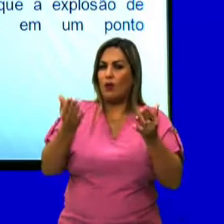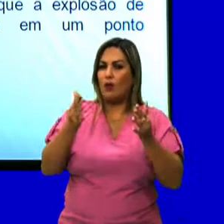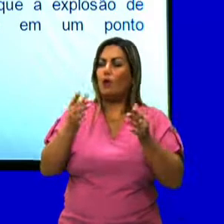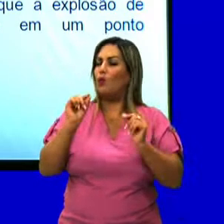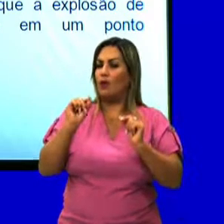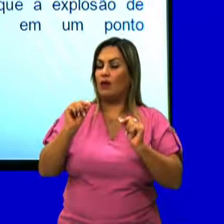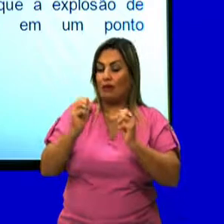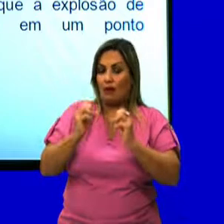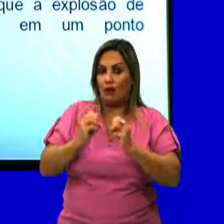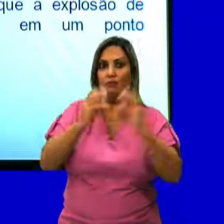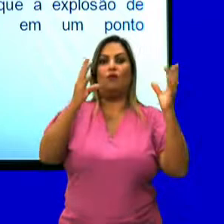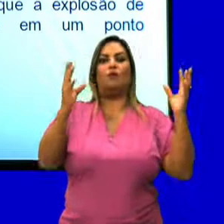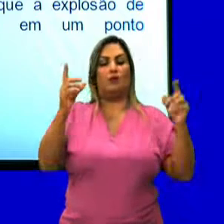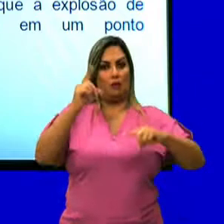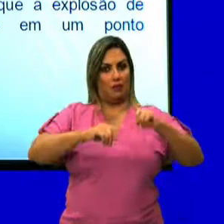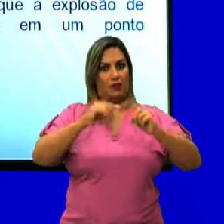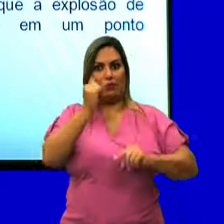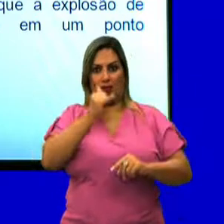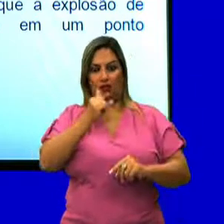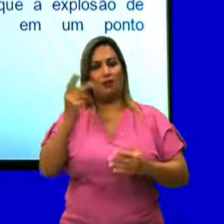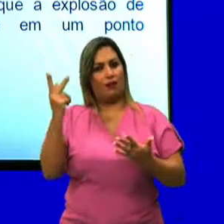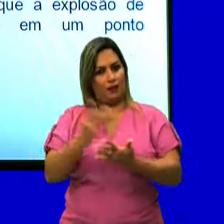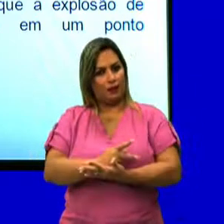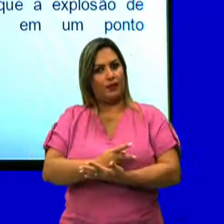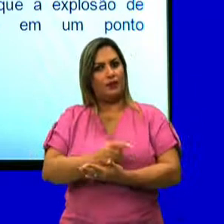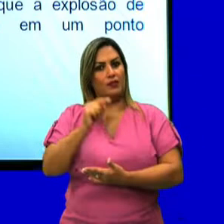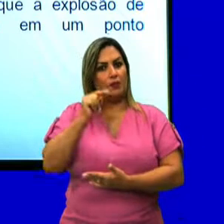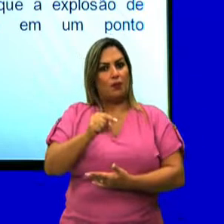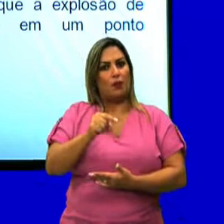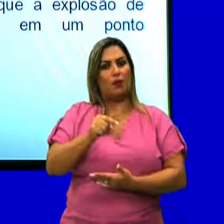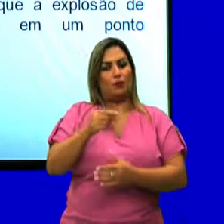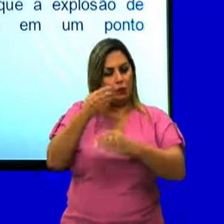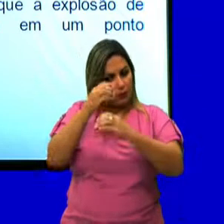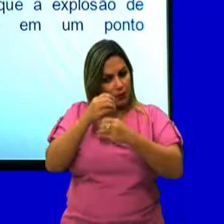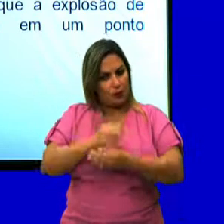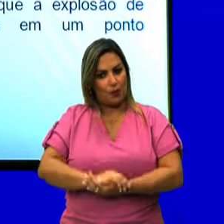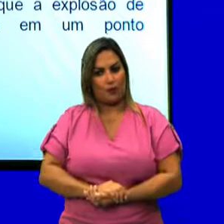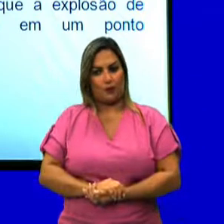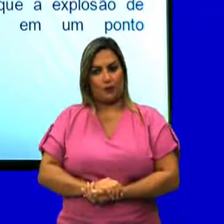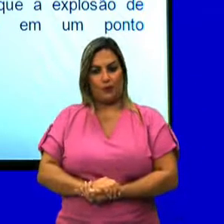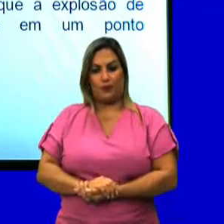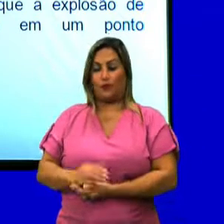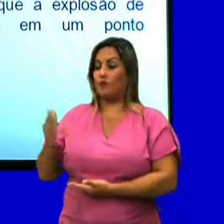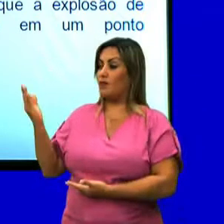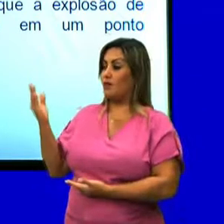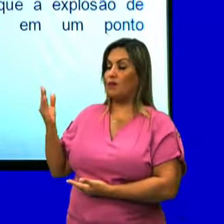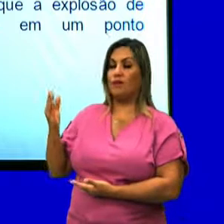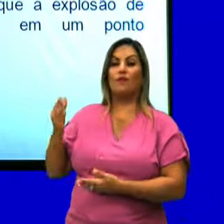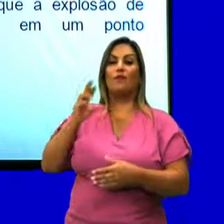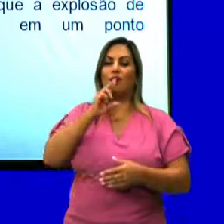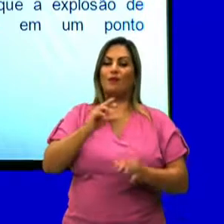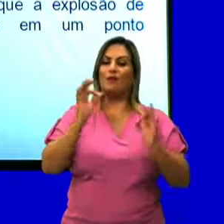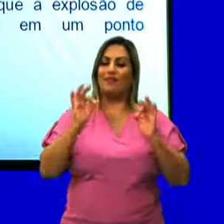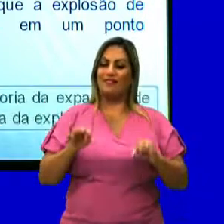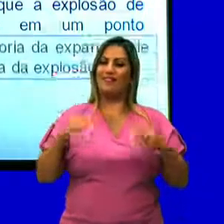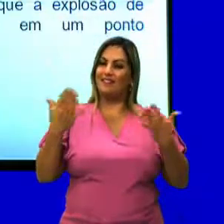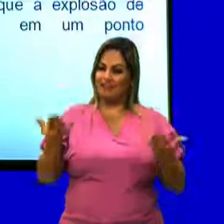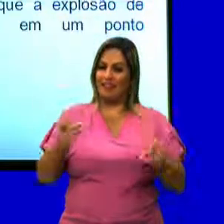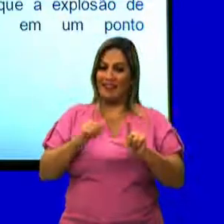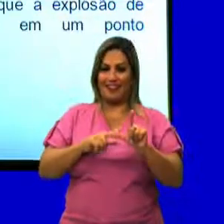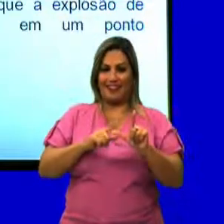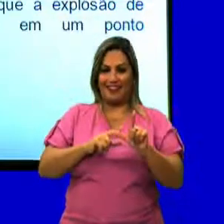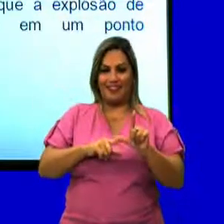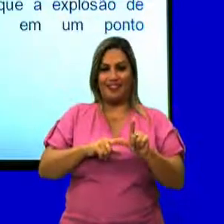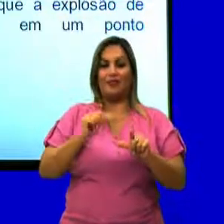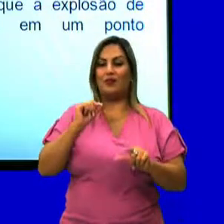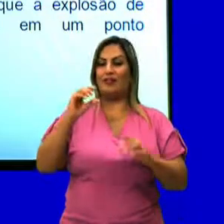de que a explosão da matéria e de energia ocorre em um ponto microscópico. Pois bem, nós temos aqui o gabarito dessa questão. O texto,